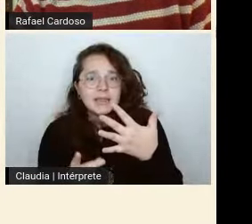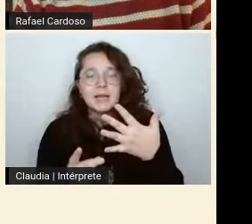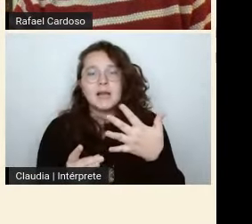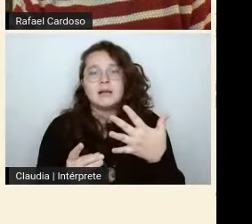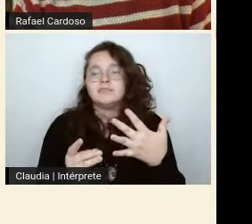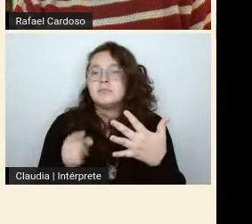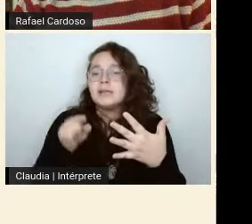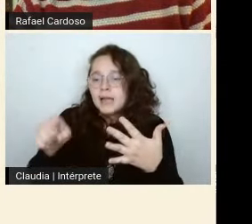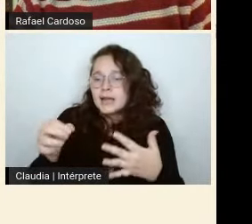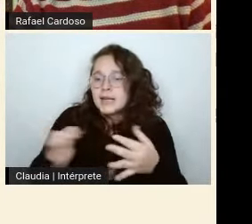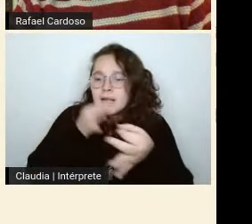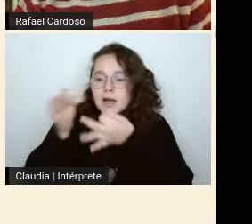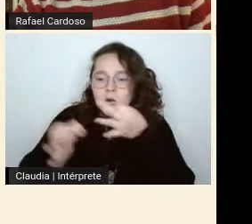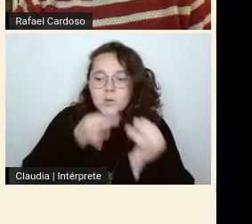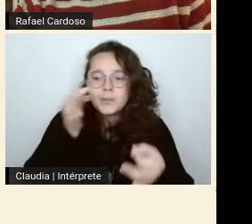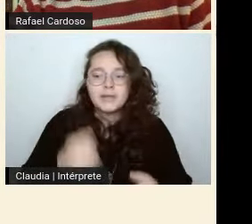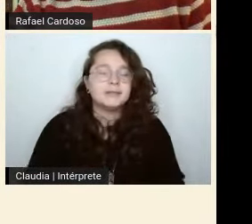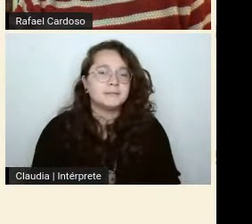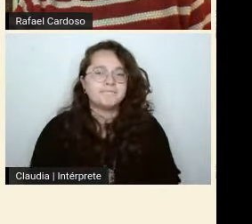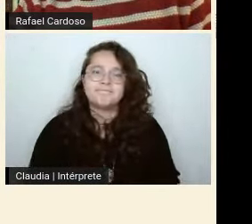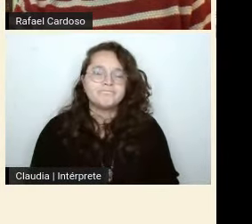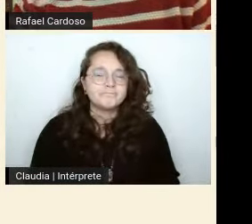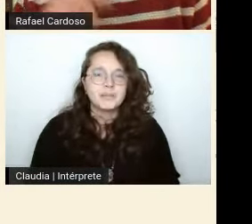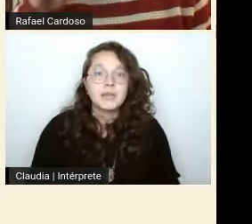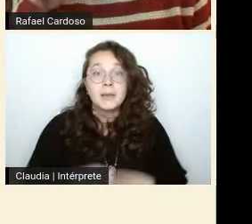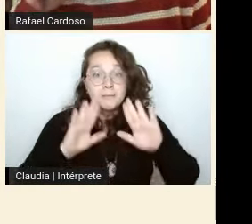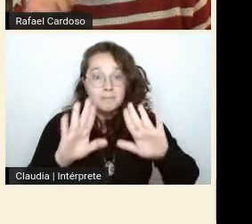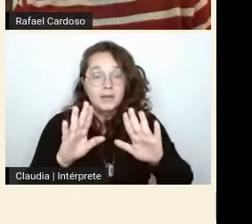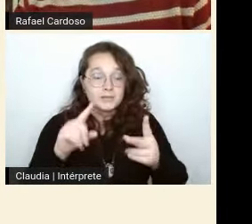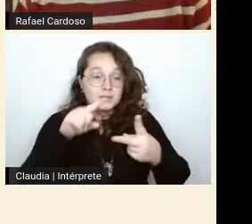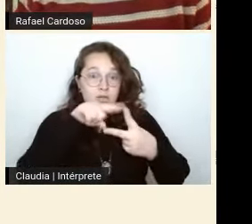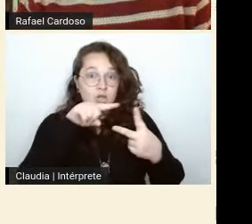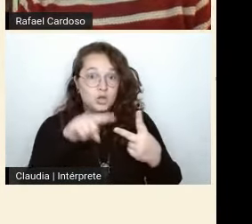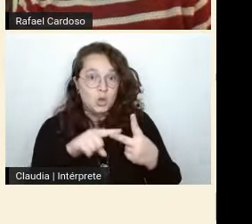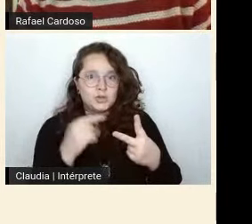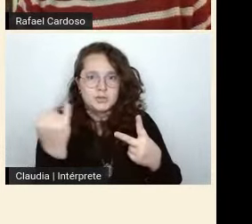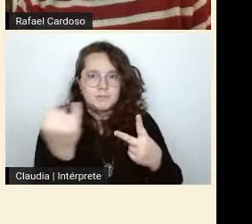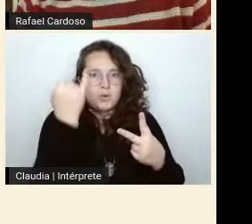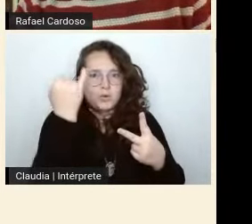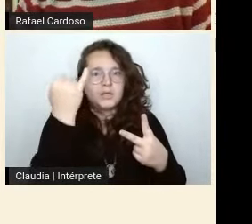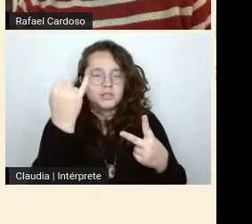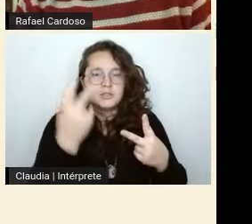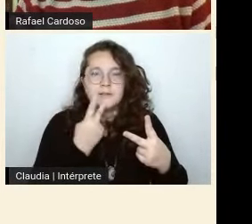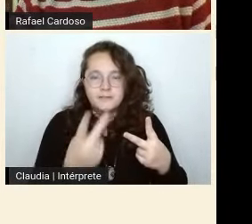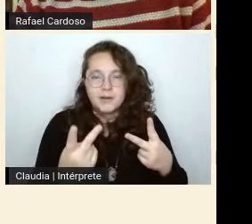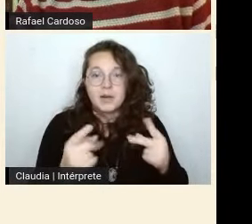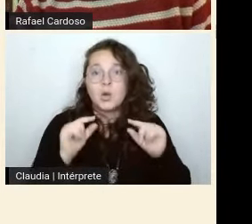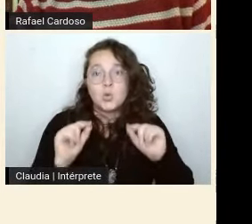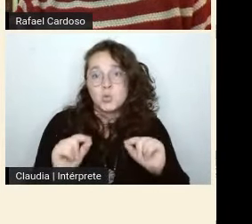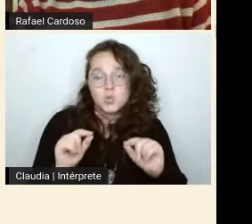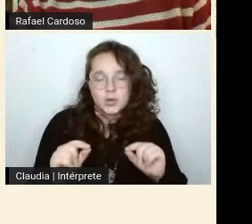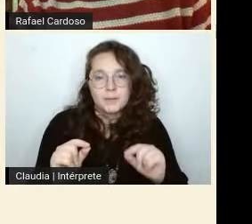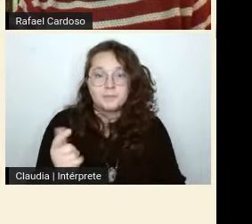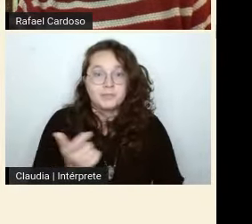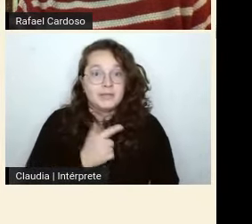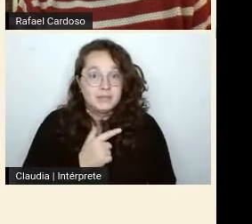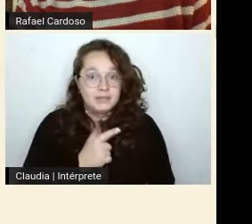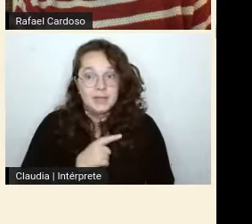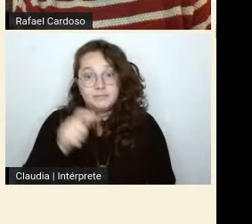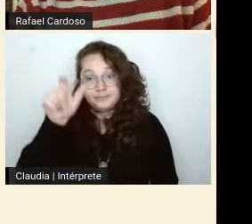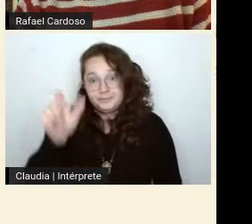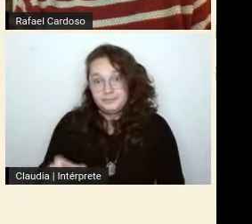crítico. Basta dizer que ele enfatiza dois pontos, ambos contestados de modo veemente por